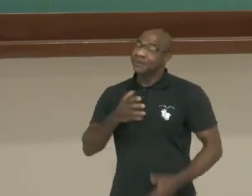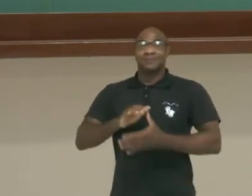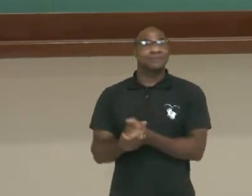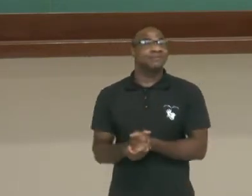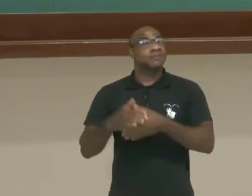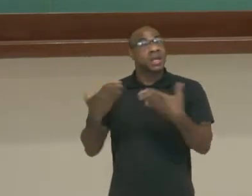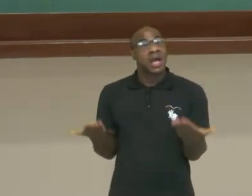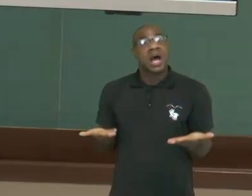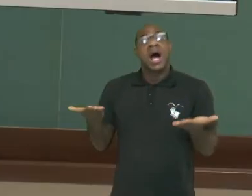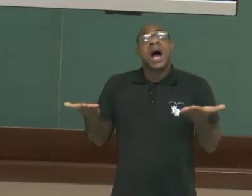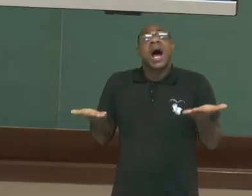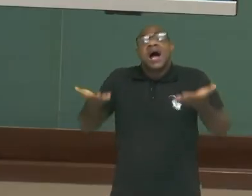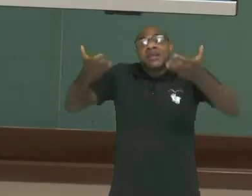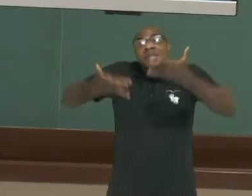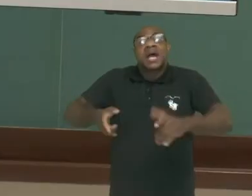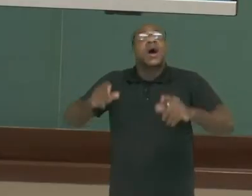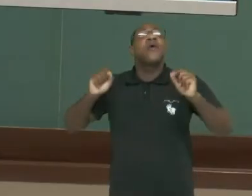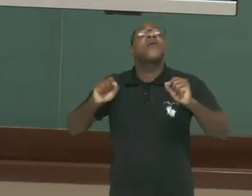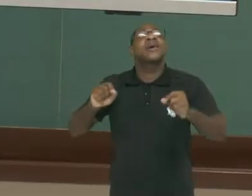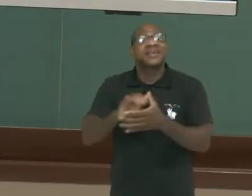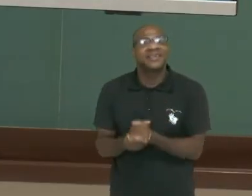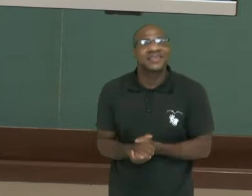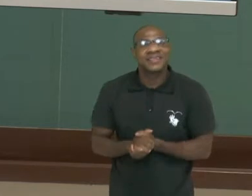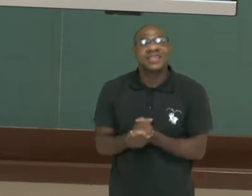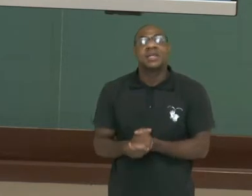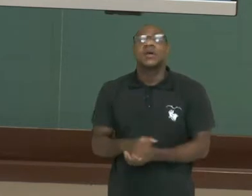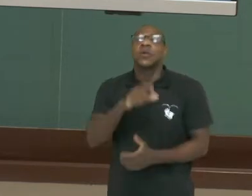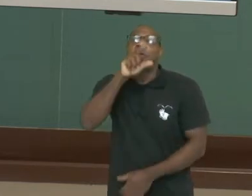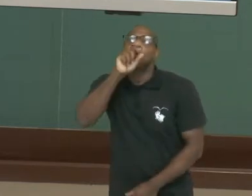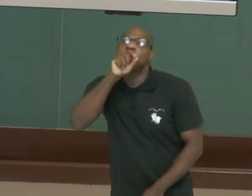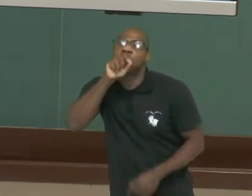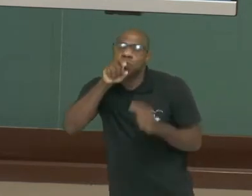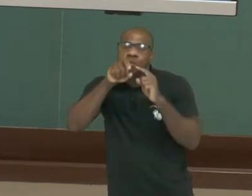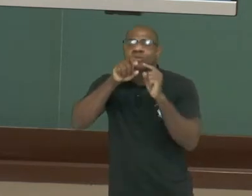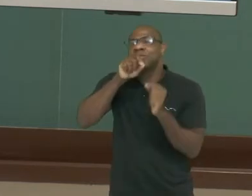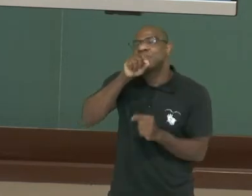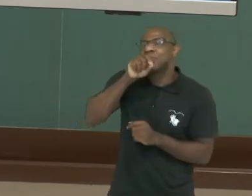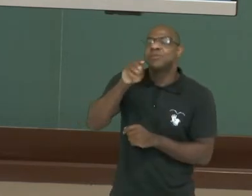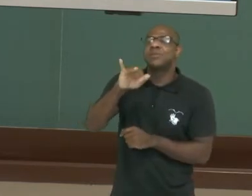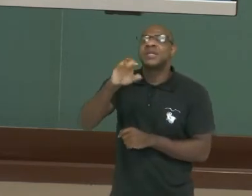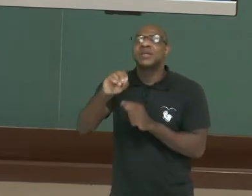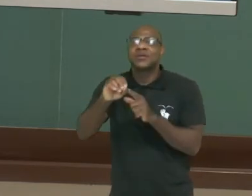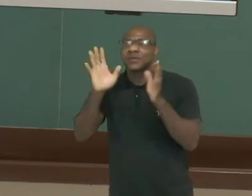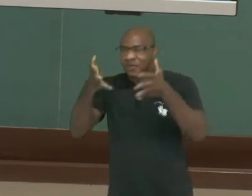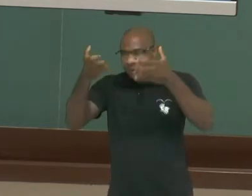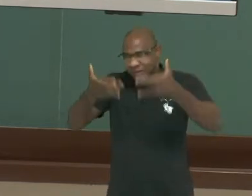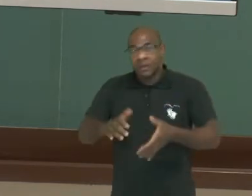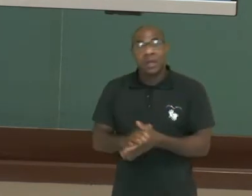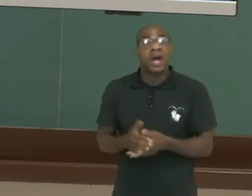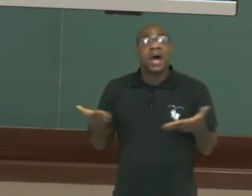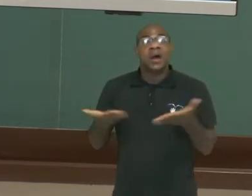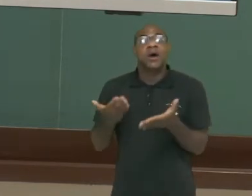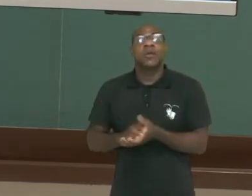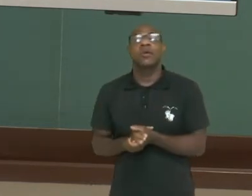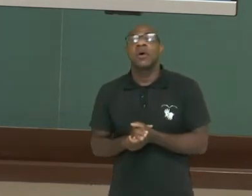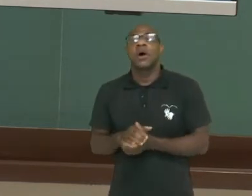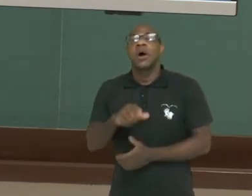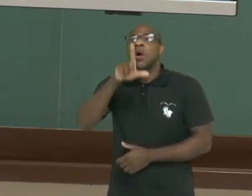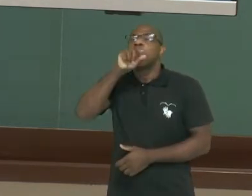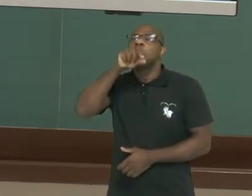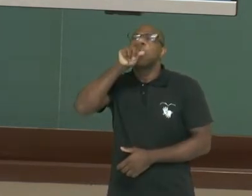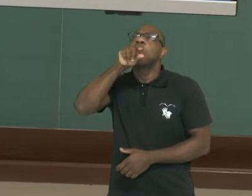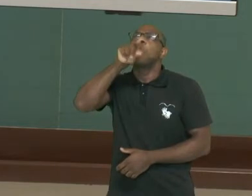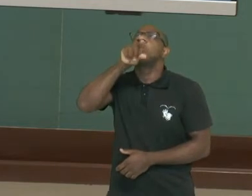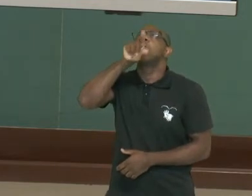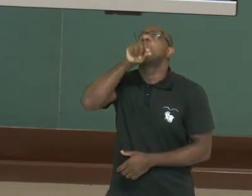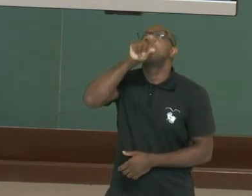lá agora então falar, né? Falamos dos bicos, agora nós vamos falar sobre o canto das aves,